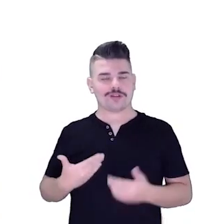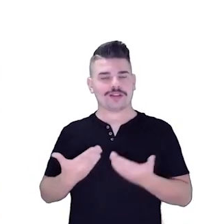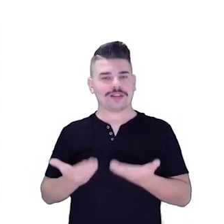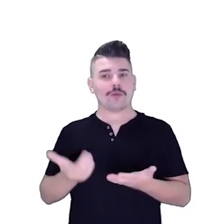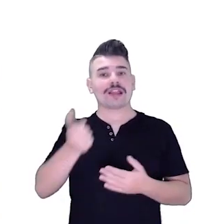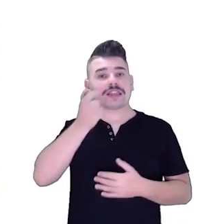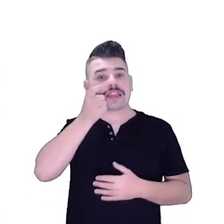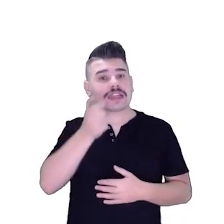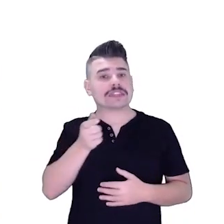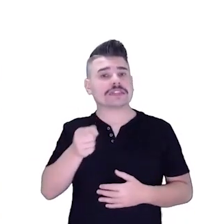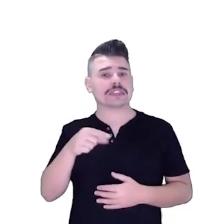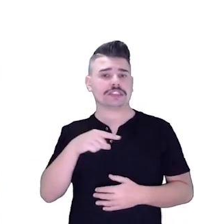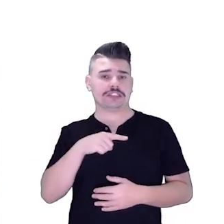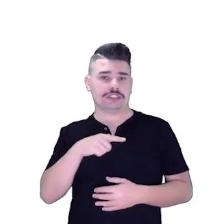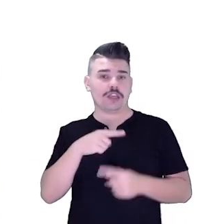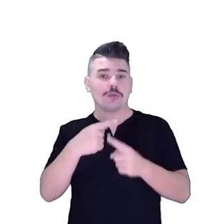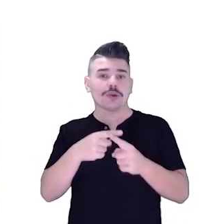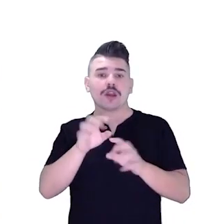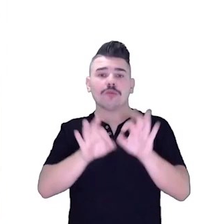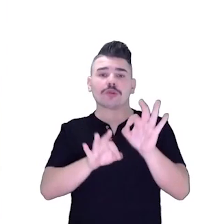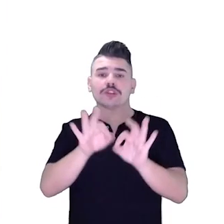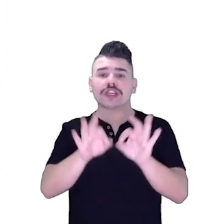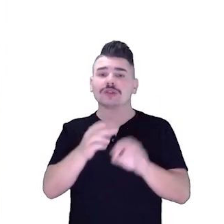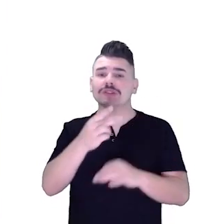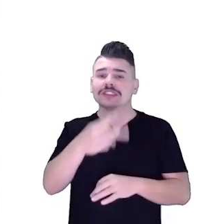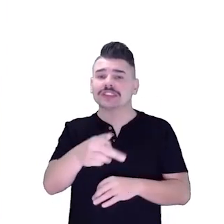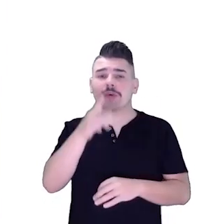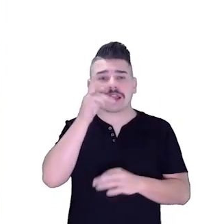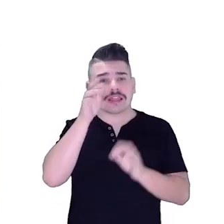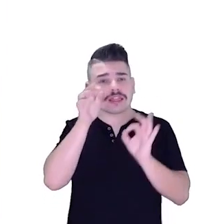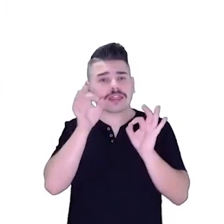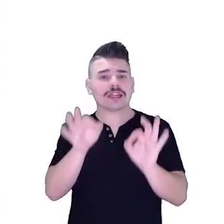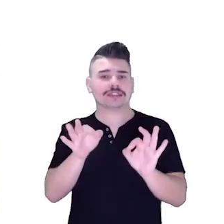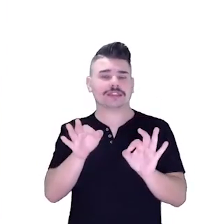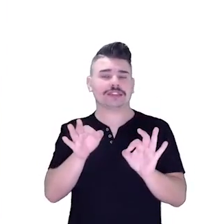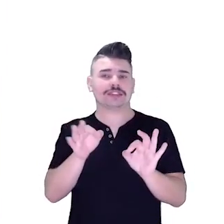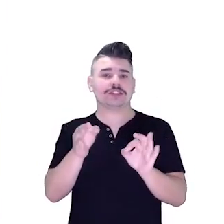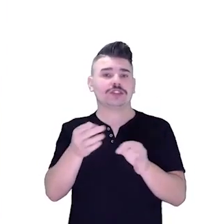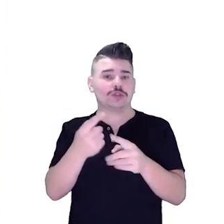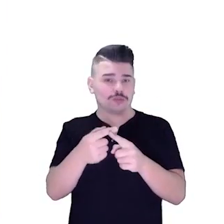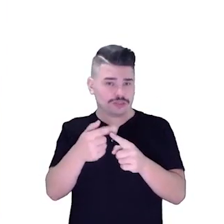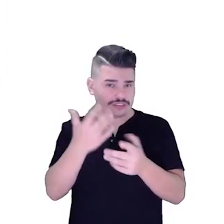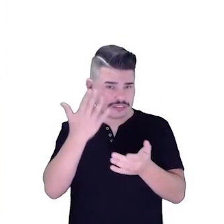É muito interessante todo esse teu projeto, Mônica, porque